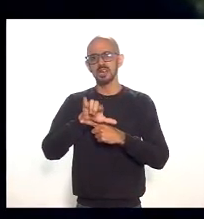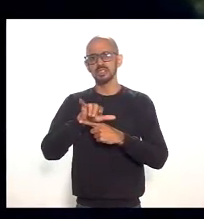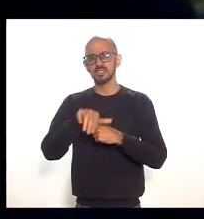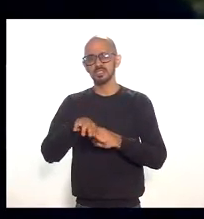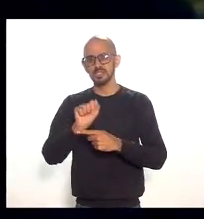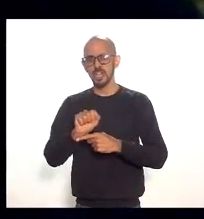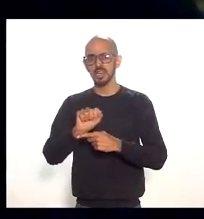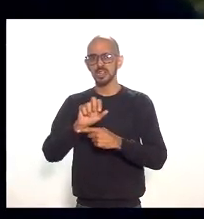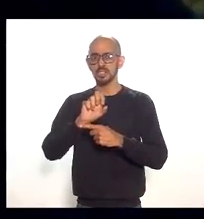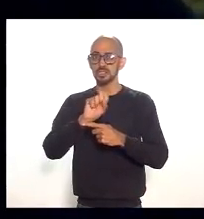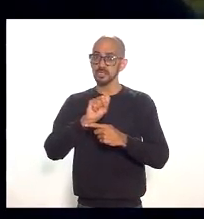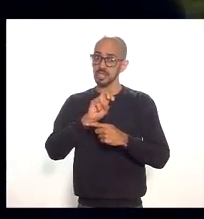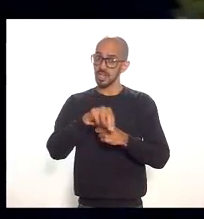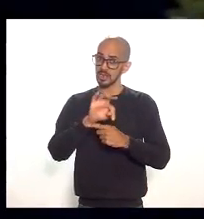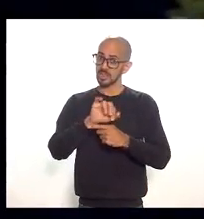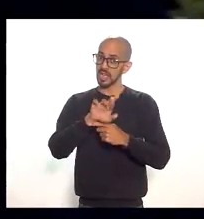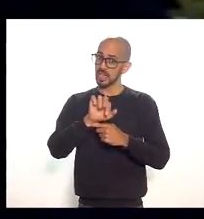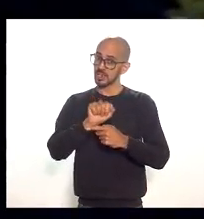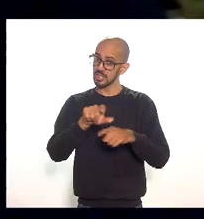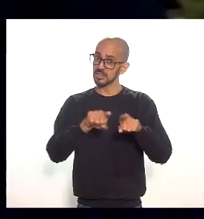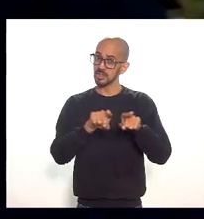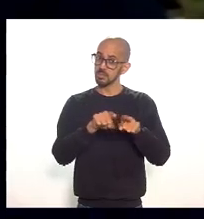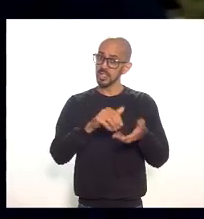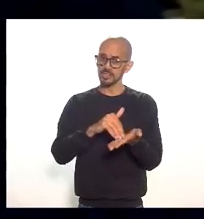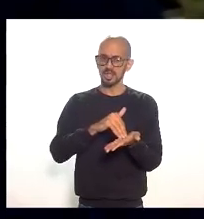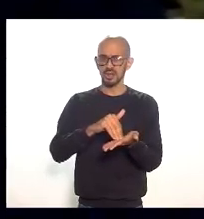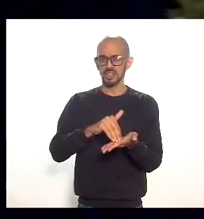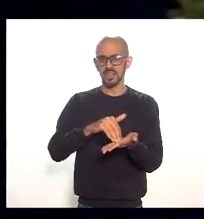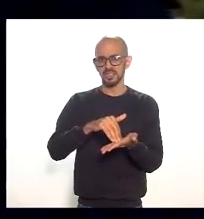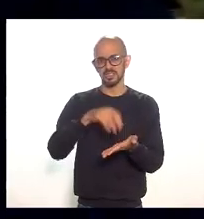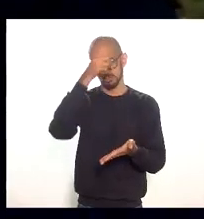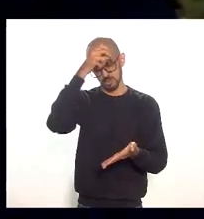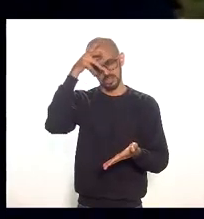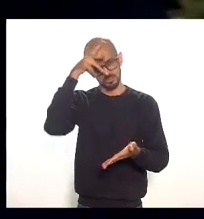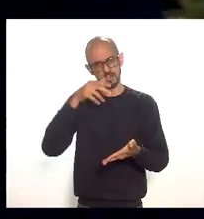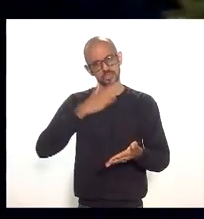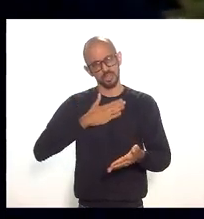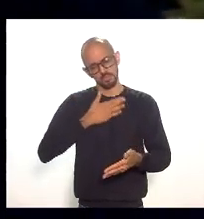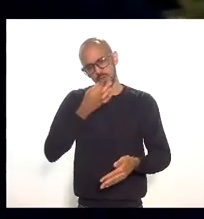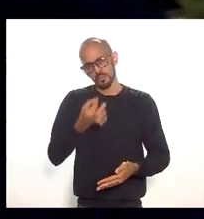de Saúde e as secretarias municipais. Então, essas são as minhas considerações.